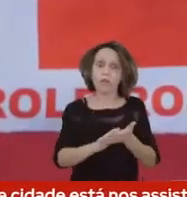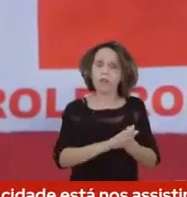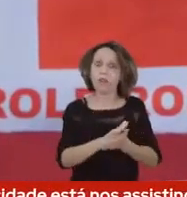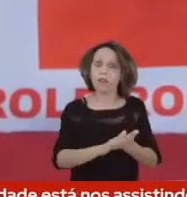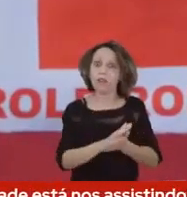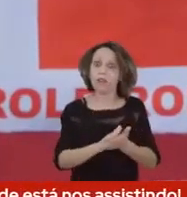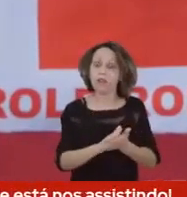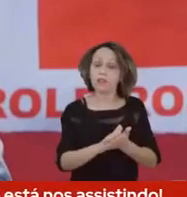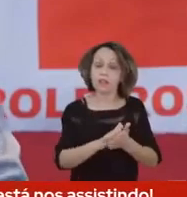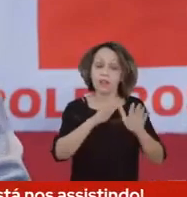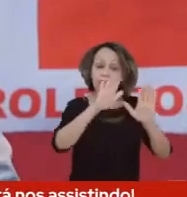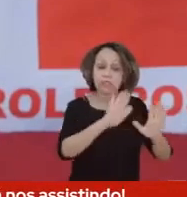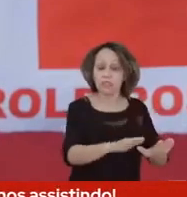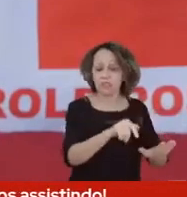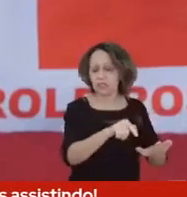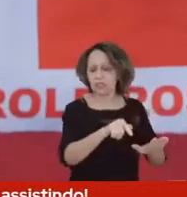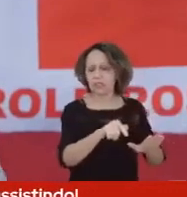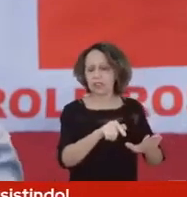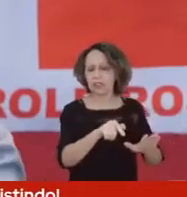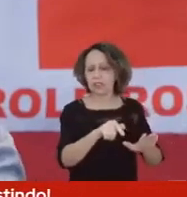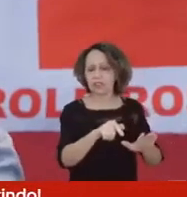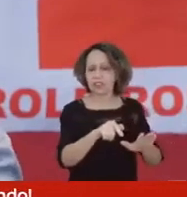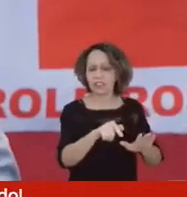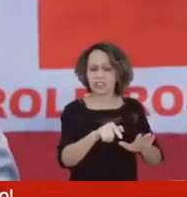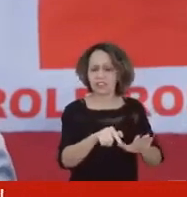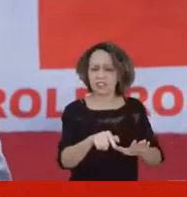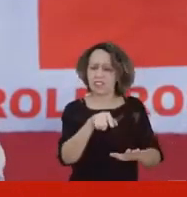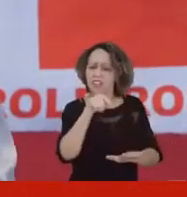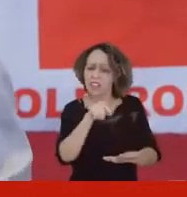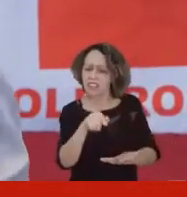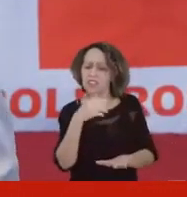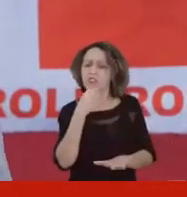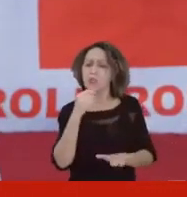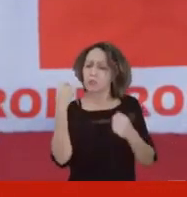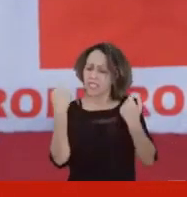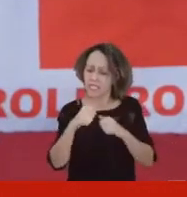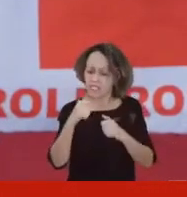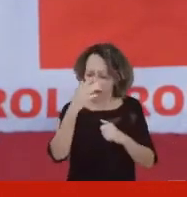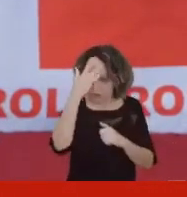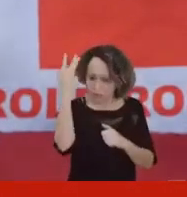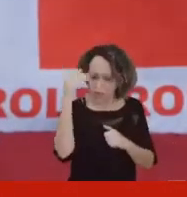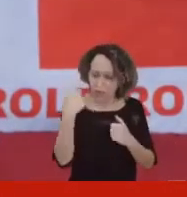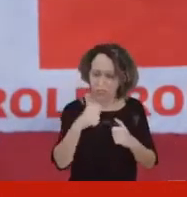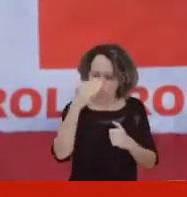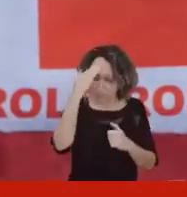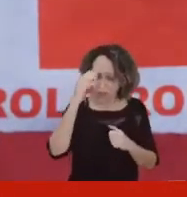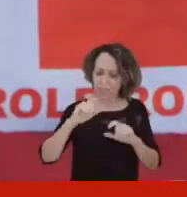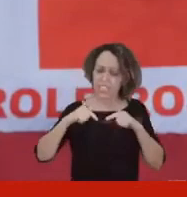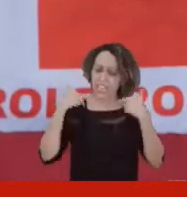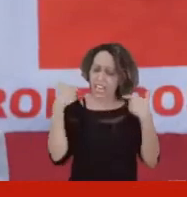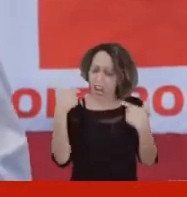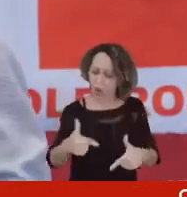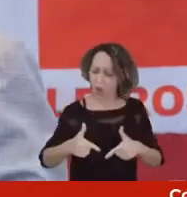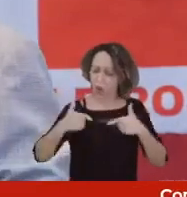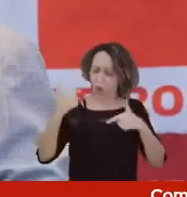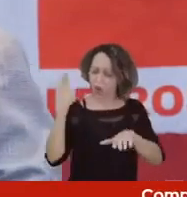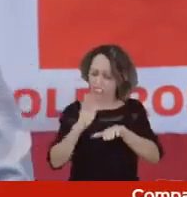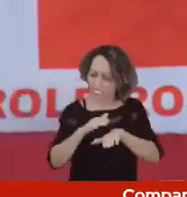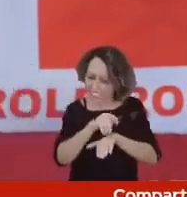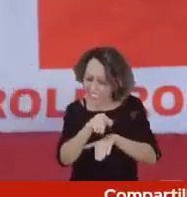para-choque, ele tem que saber que essa luta é dele. O caminhoneiro que não está podendo mais encher o tanque de óleo